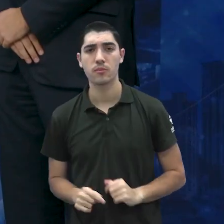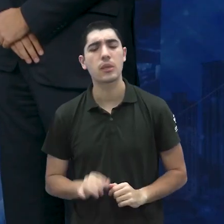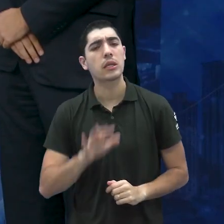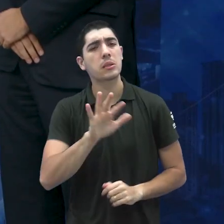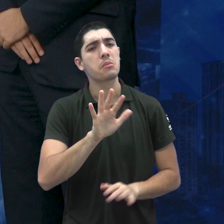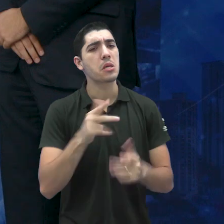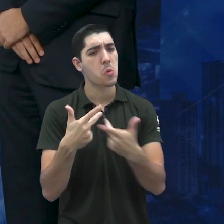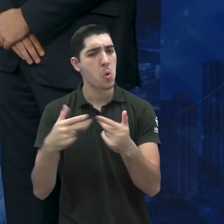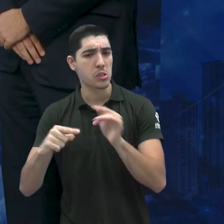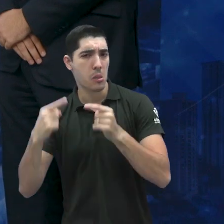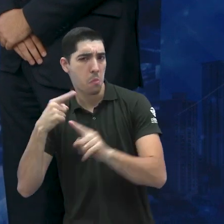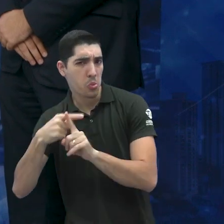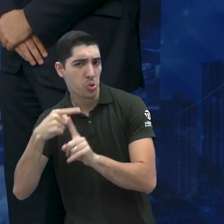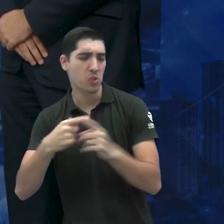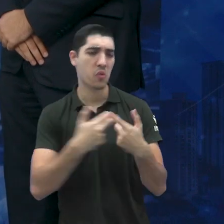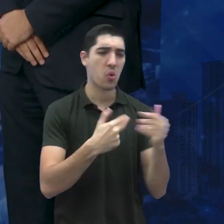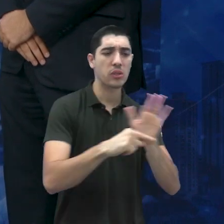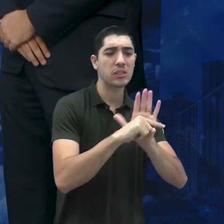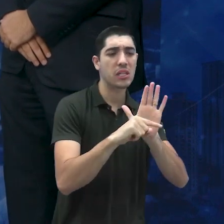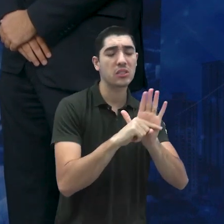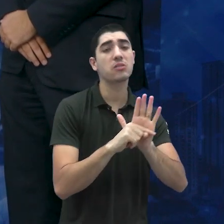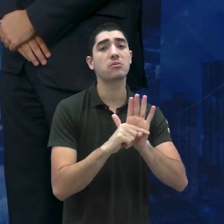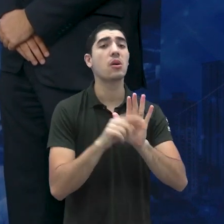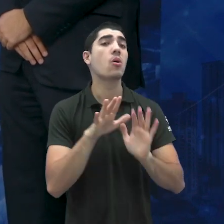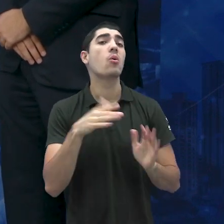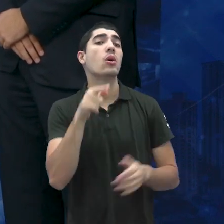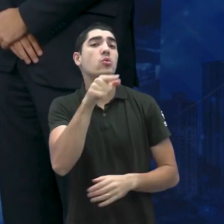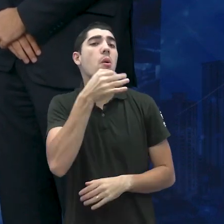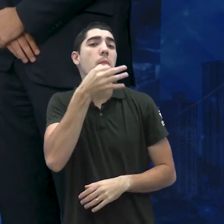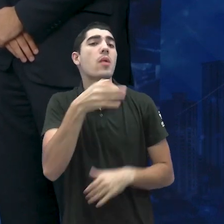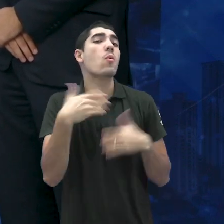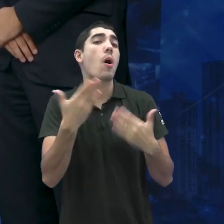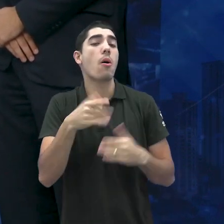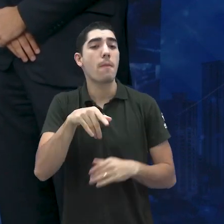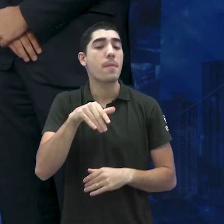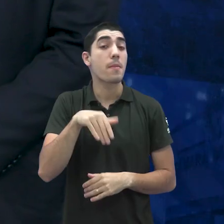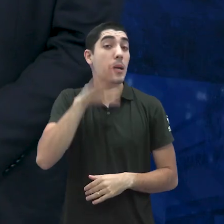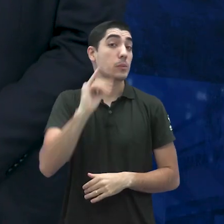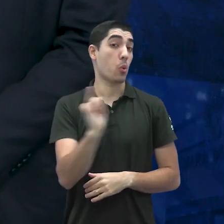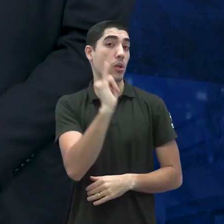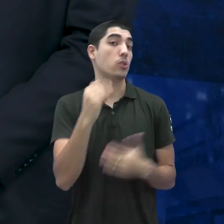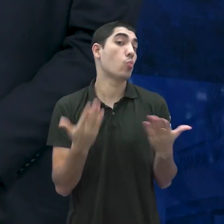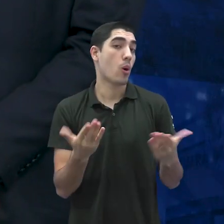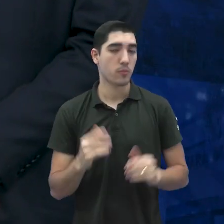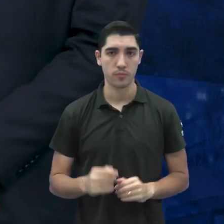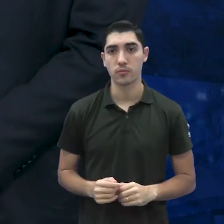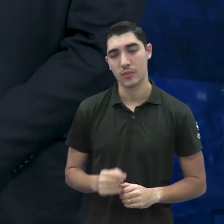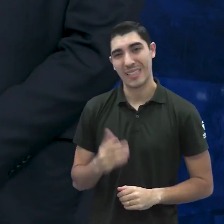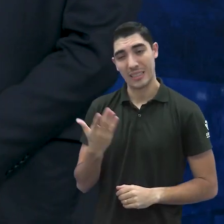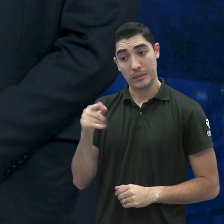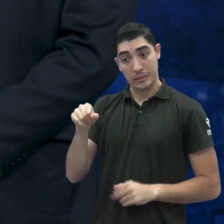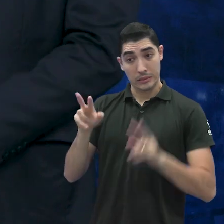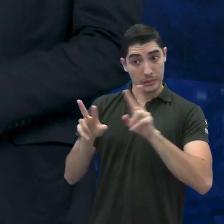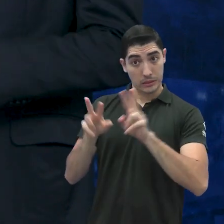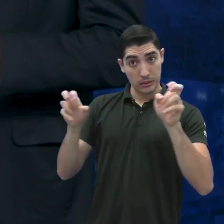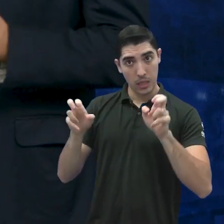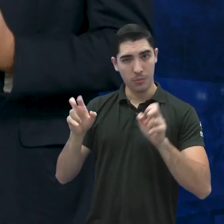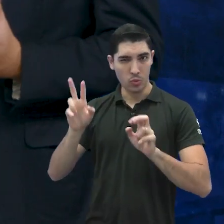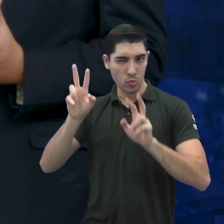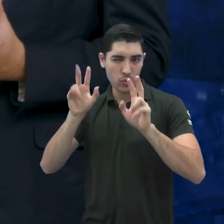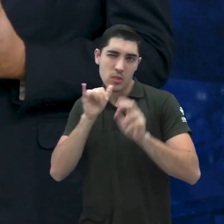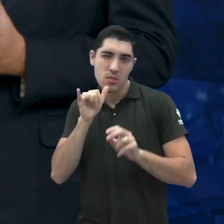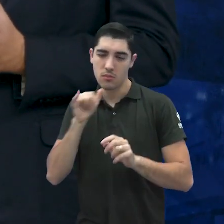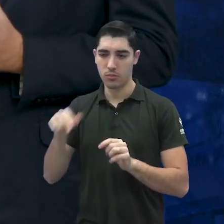dentro desses pontos positivos e negativos, né, quais são os principais que você pondera? Eu acho que o grande ponto que você tem nessa discussão sobre